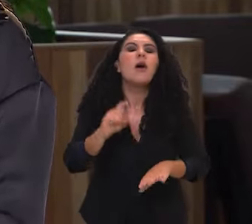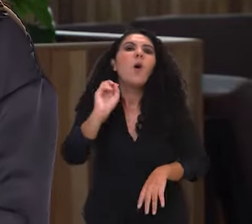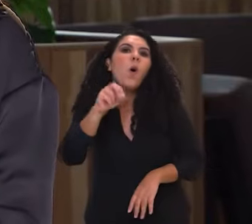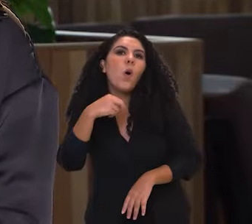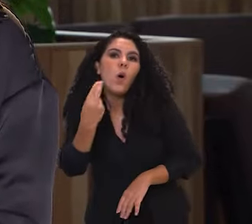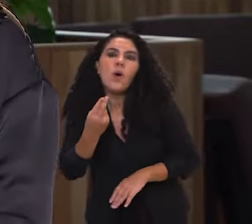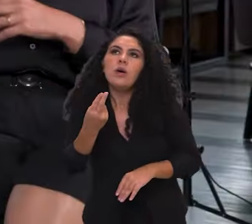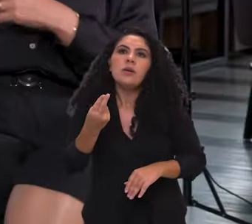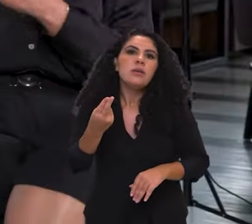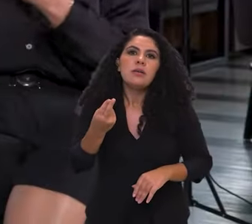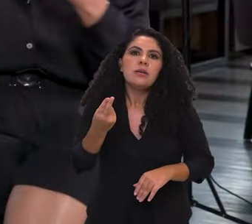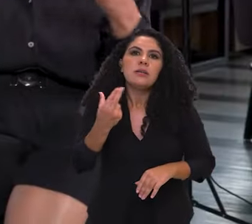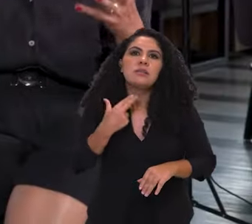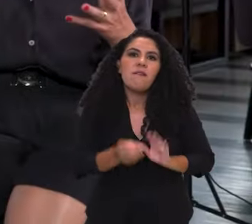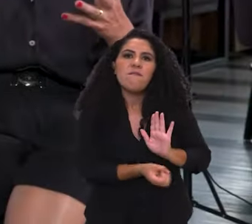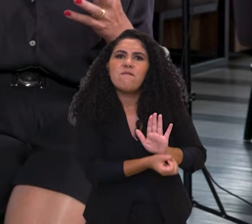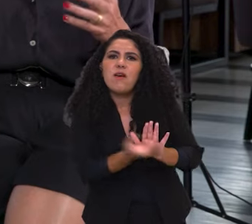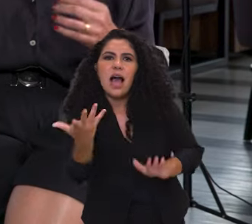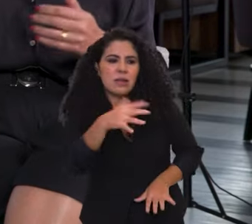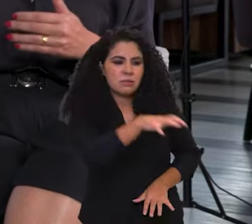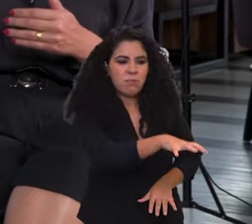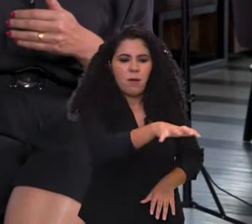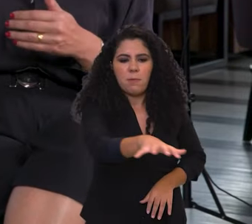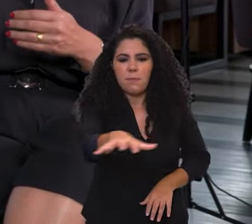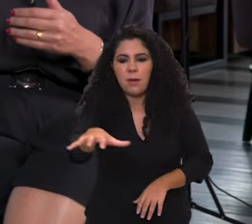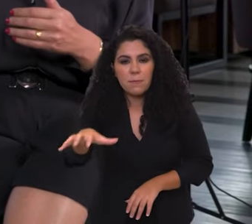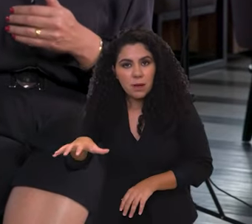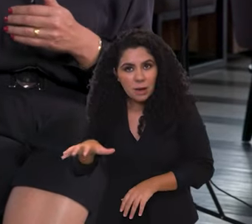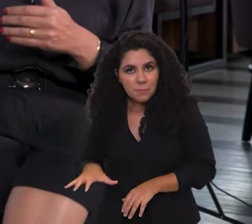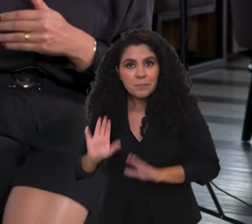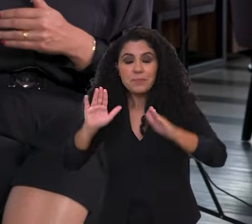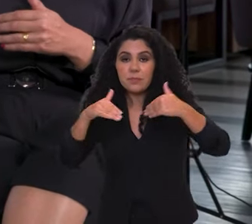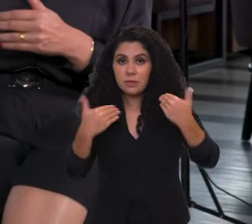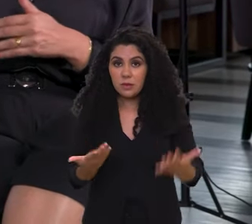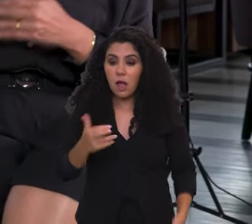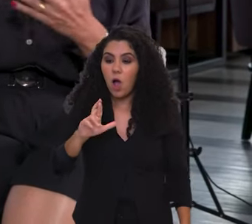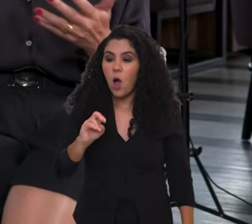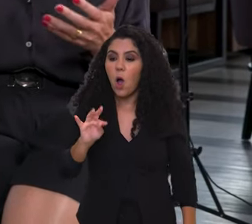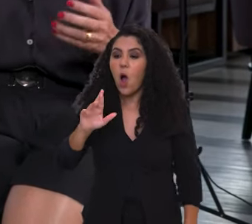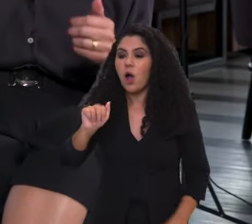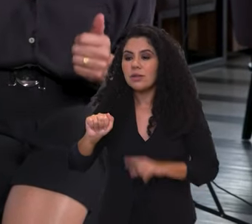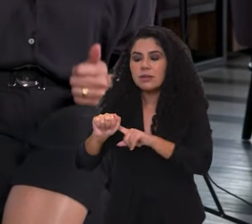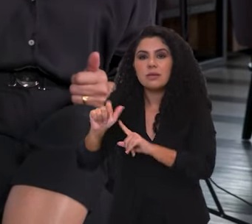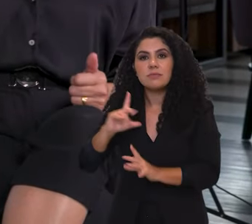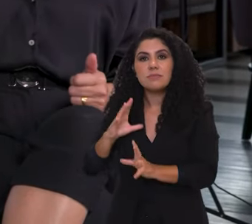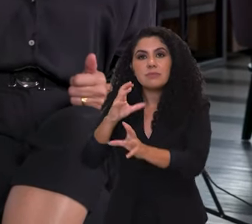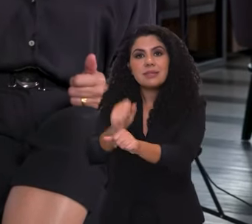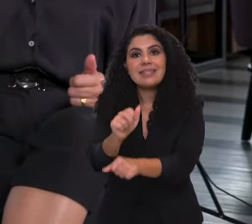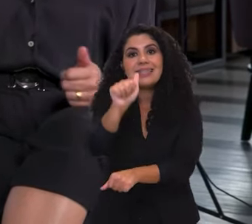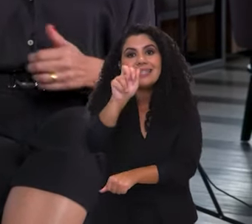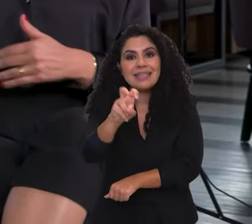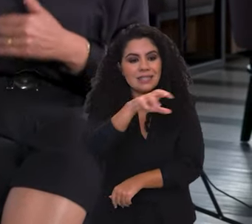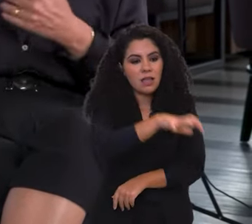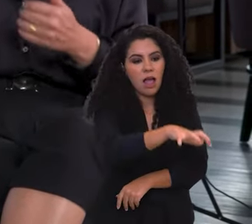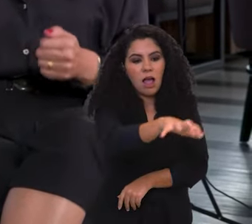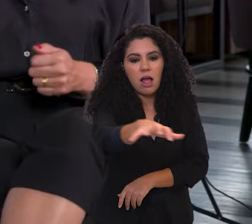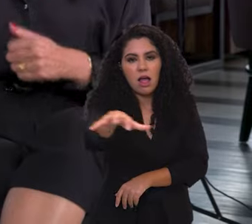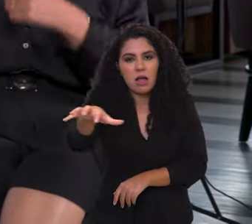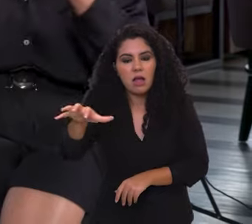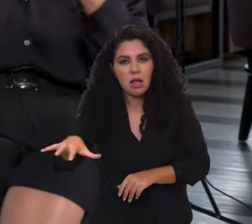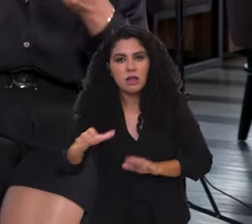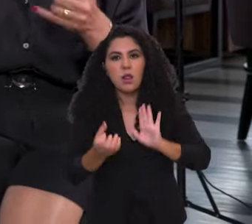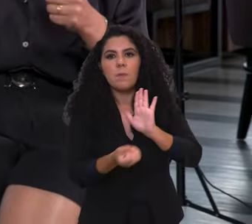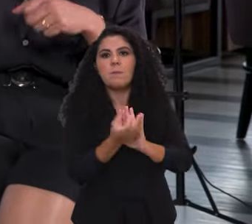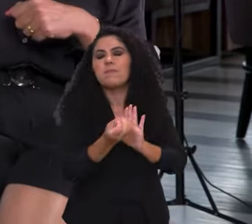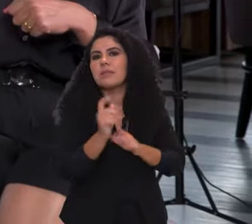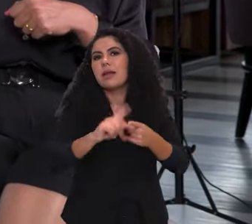desenvolveu, em diversos setores. Então, hoje as rotas, elas alcançam 15 setores produtivos, que vão desde